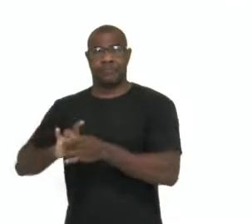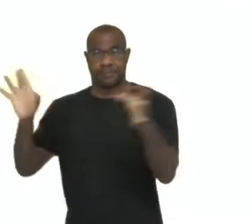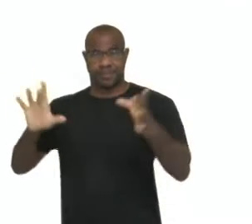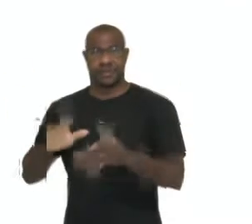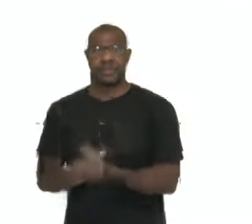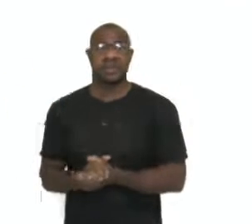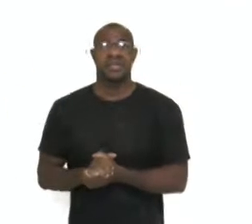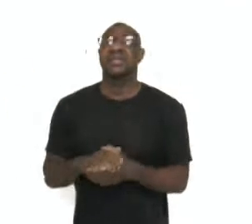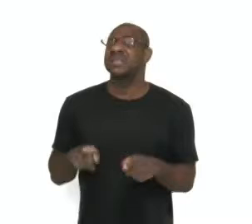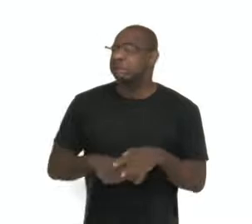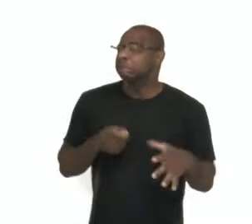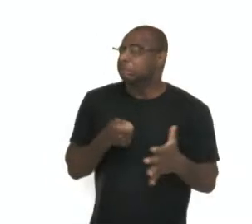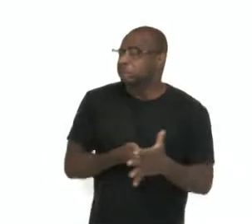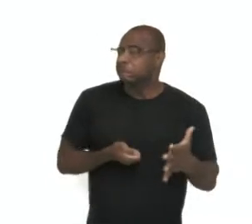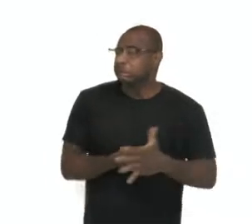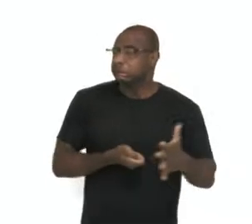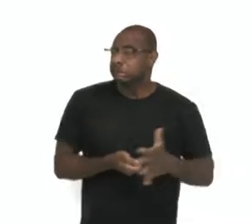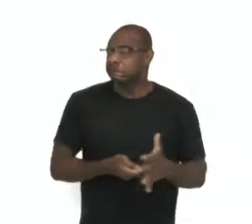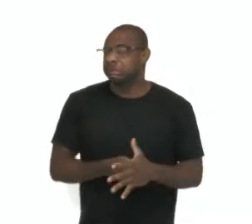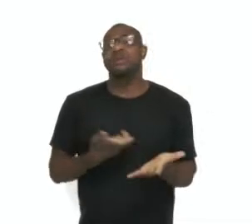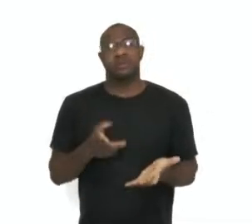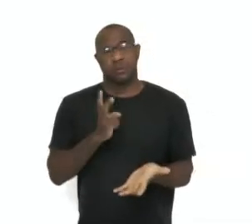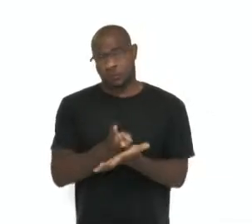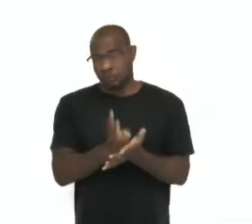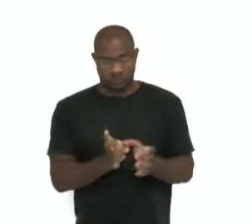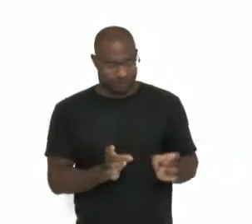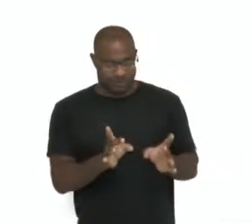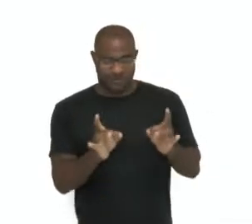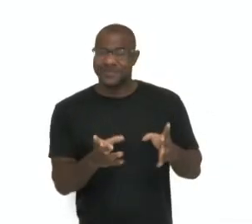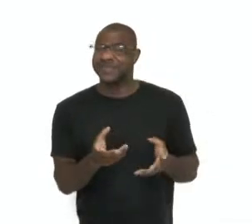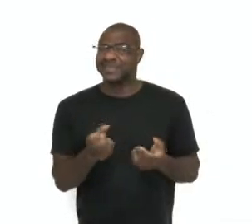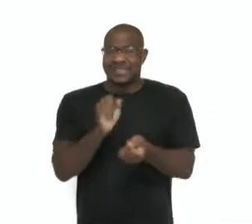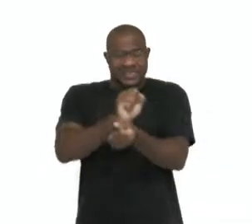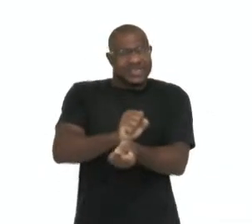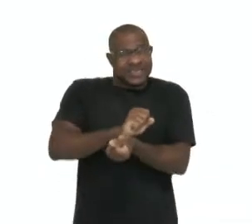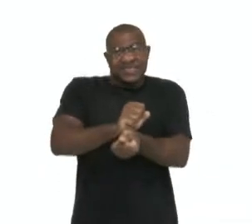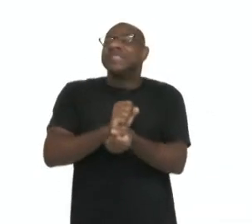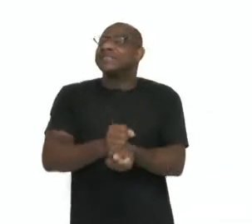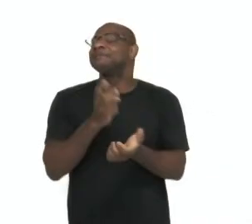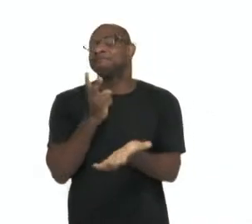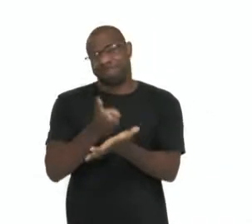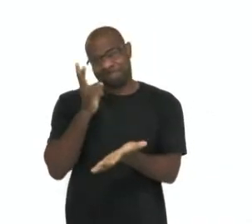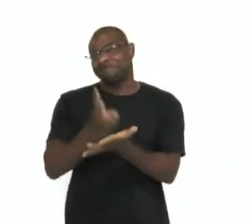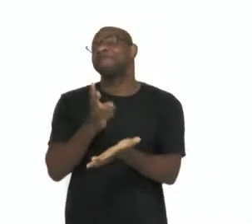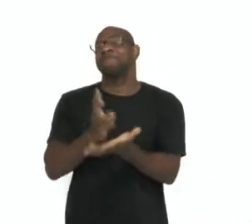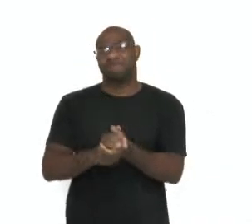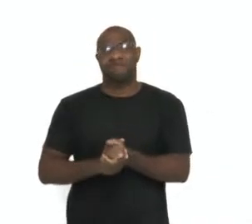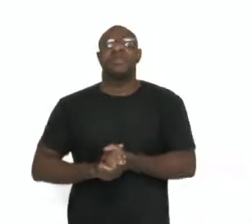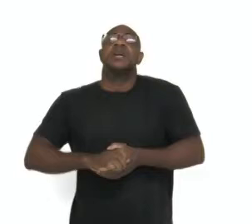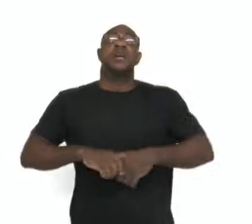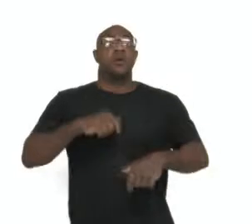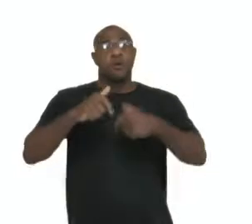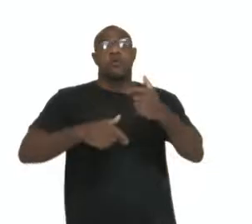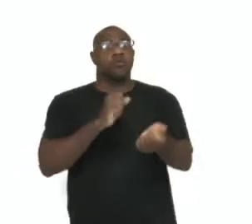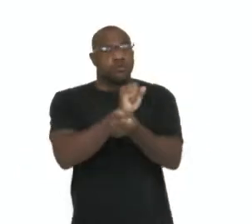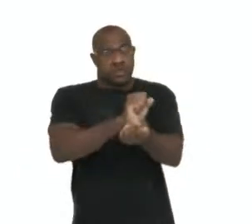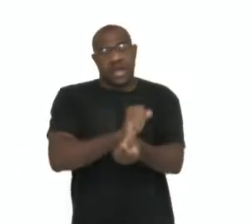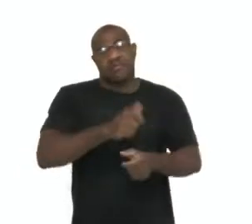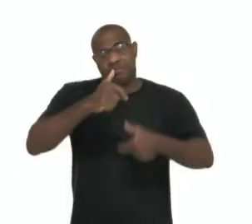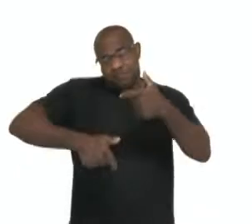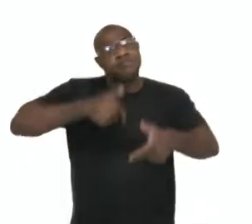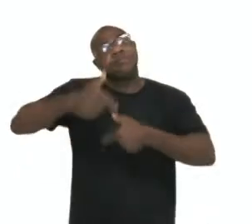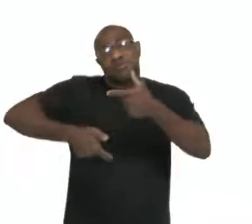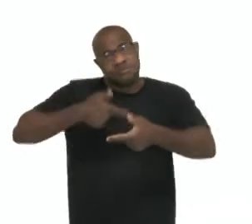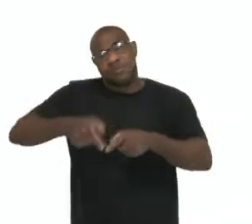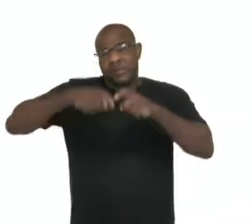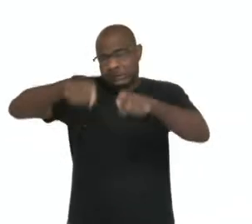as pressões contra o tráfico negreiro, a mão de obra escrava continuava sendo a base da produção e do